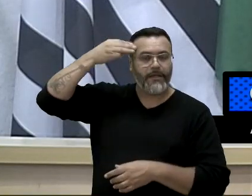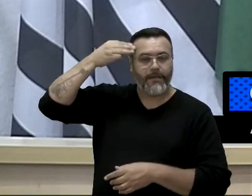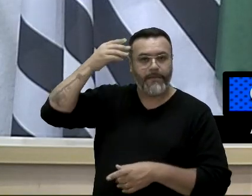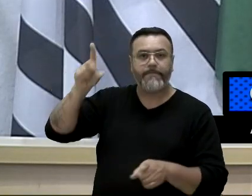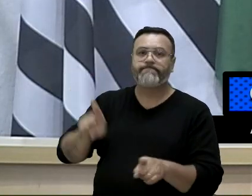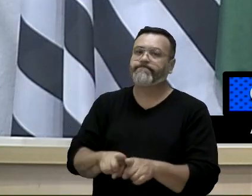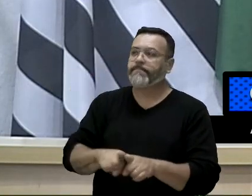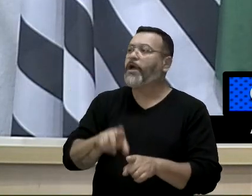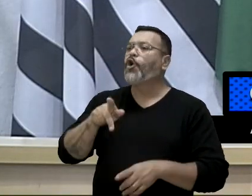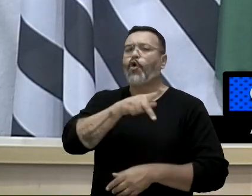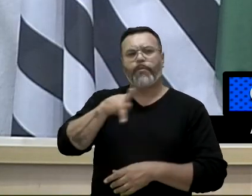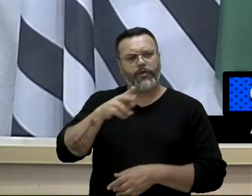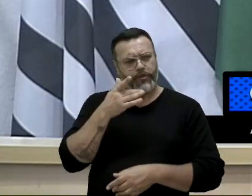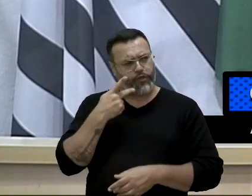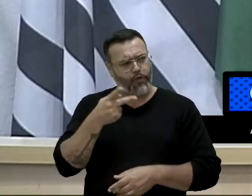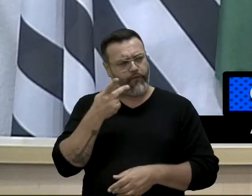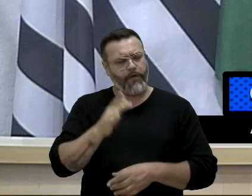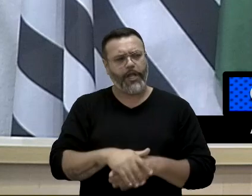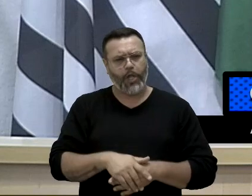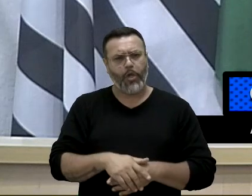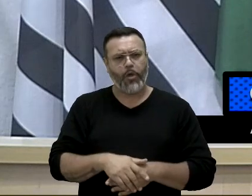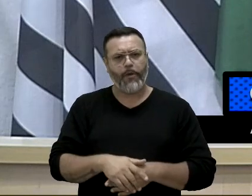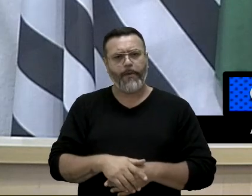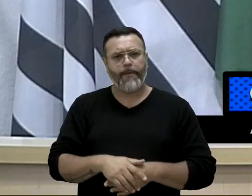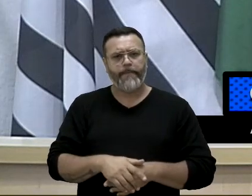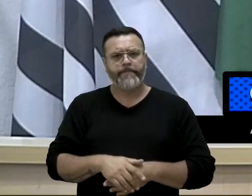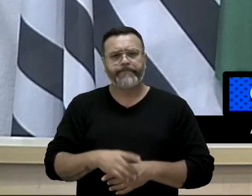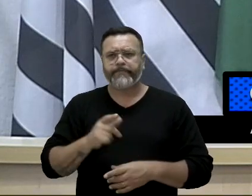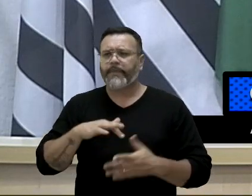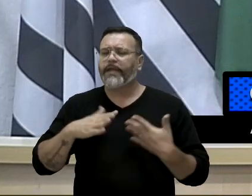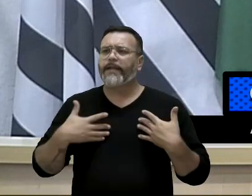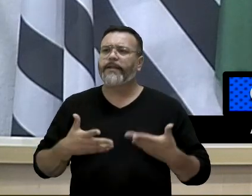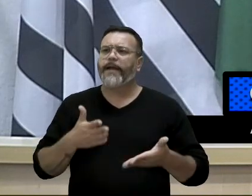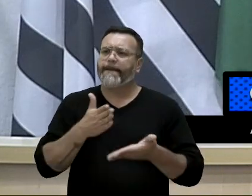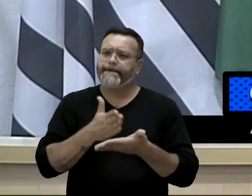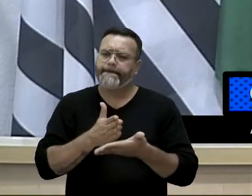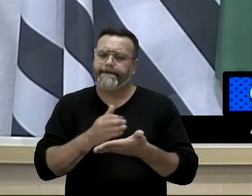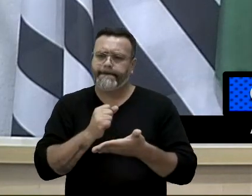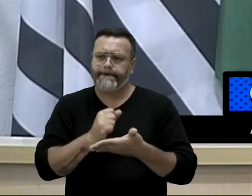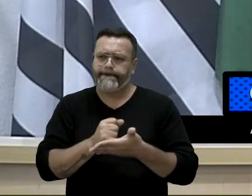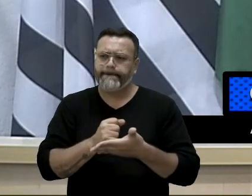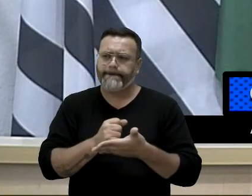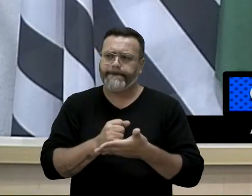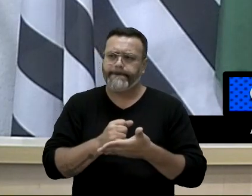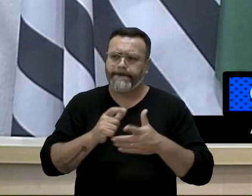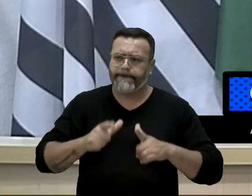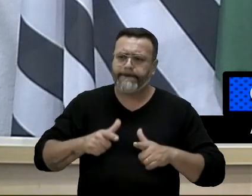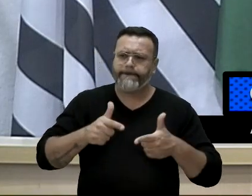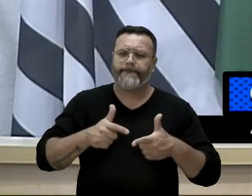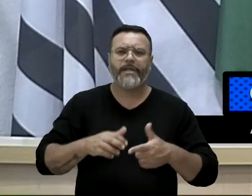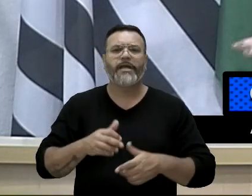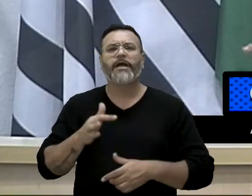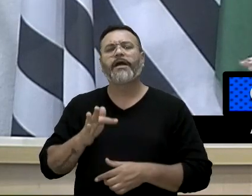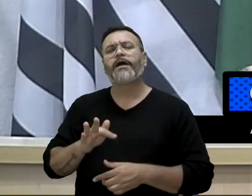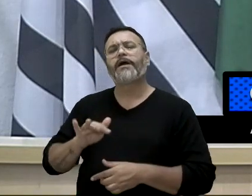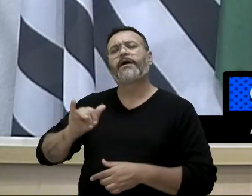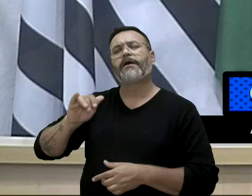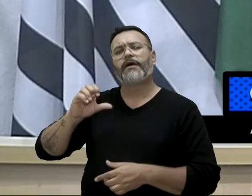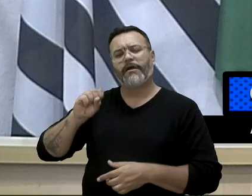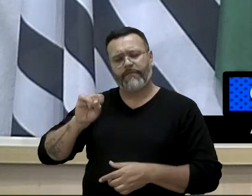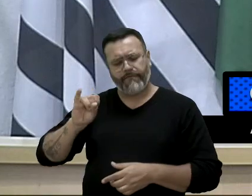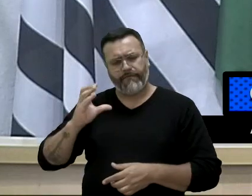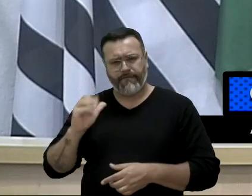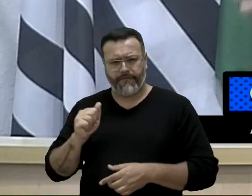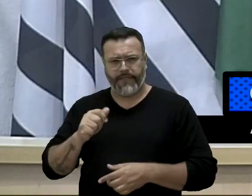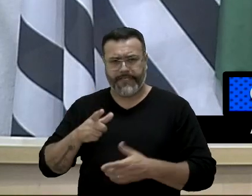O professor também falou da física, que é super importante, mas que parece que às vezes a gente tem mais ações para a física e a mental fica